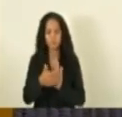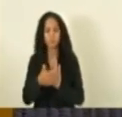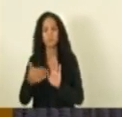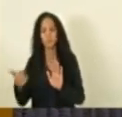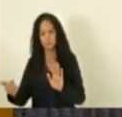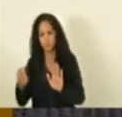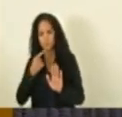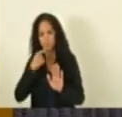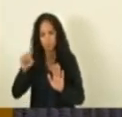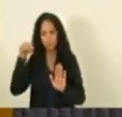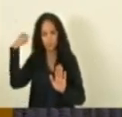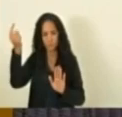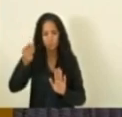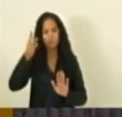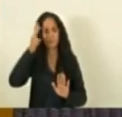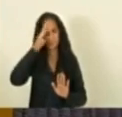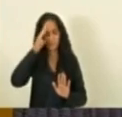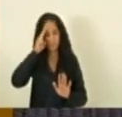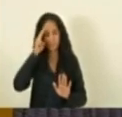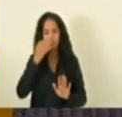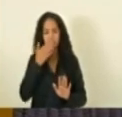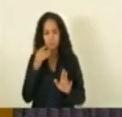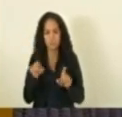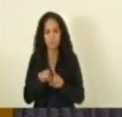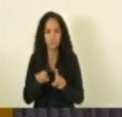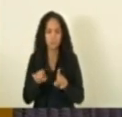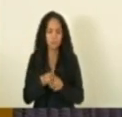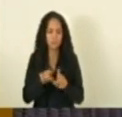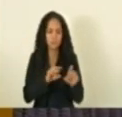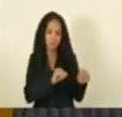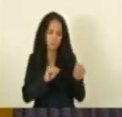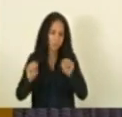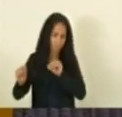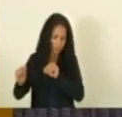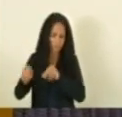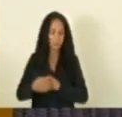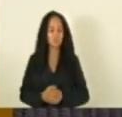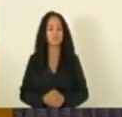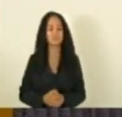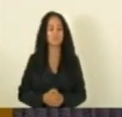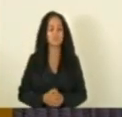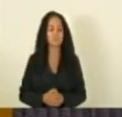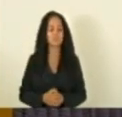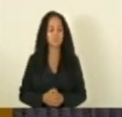na próxima segunda-feira. Presidente,